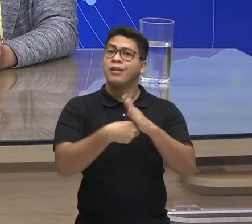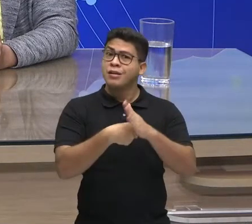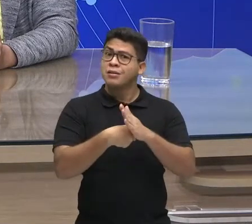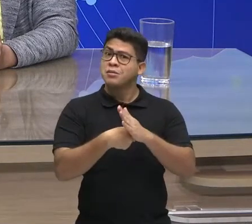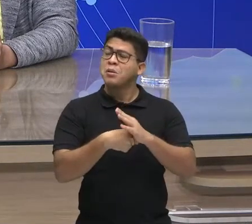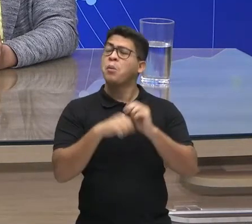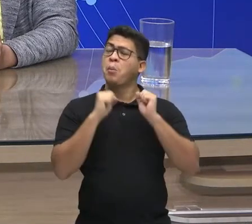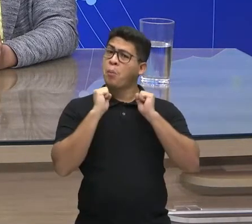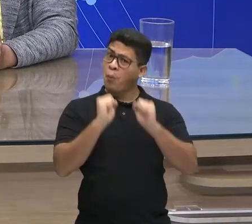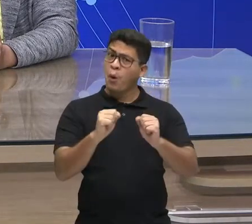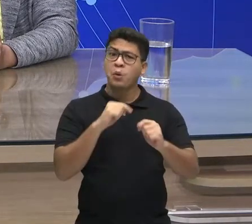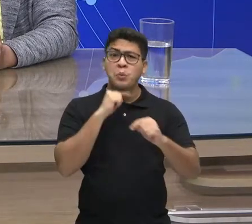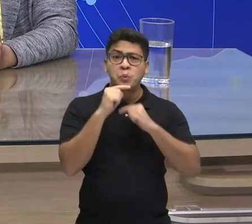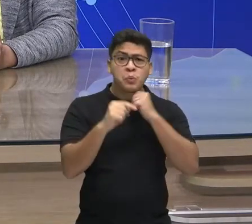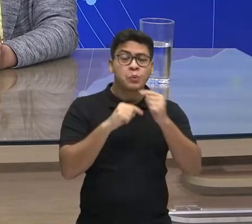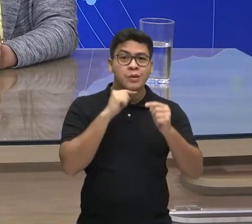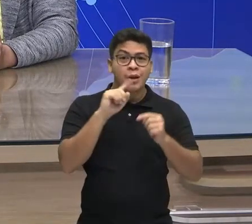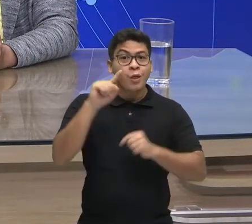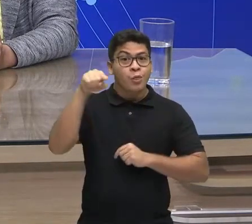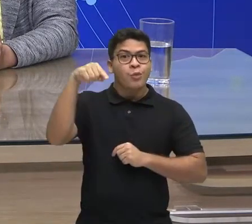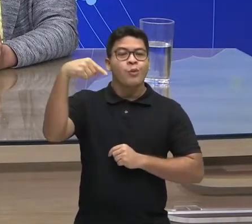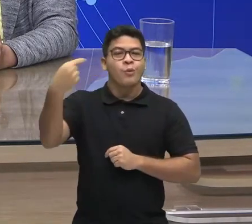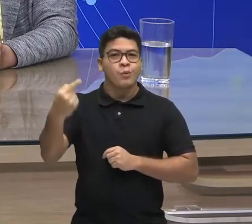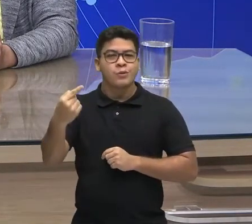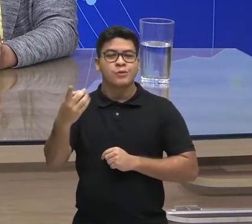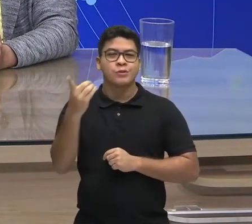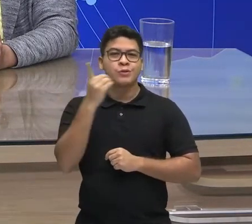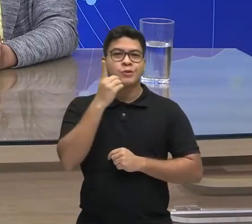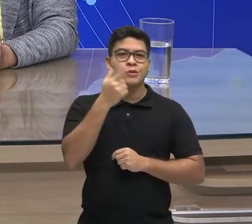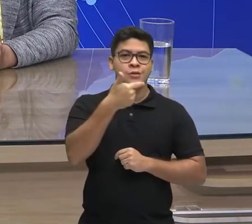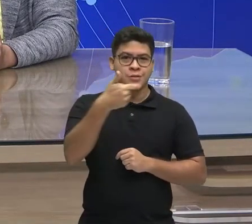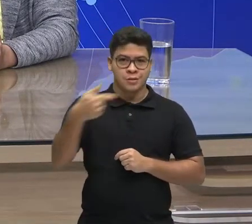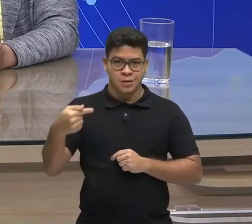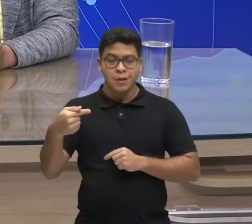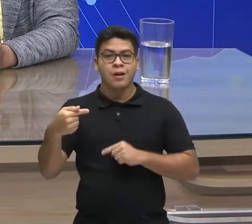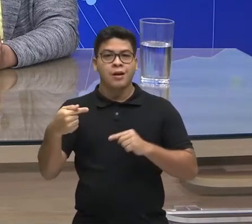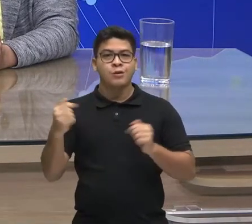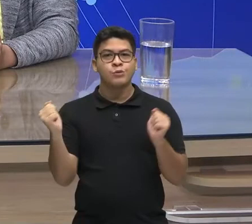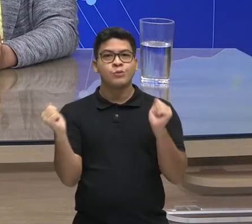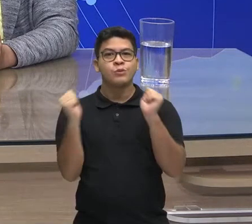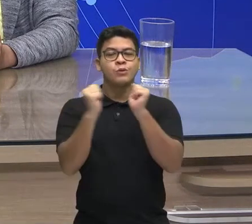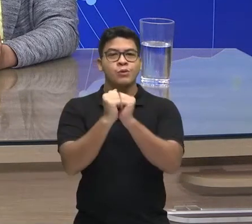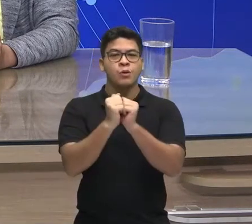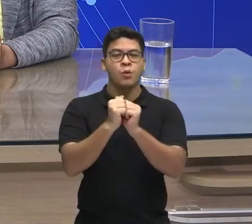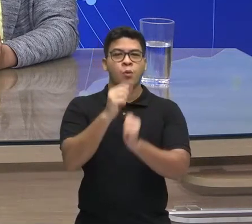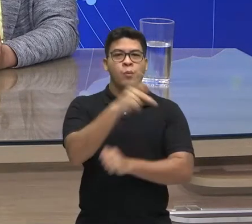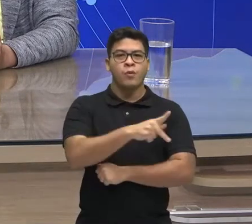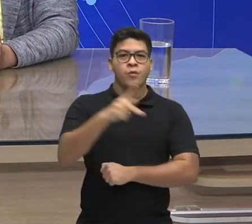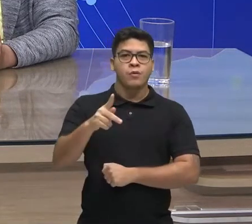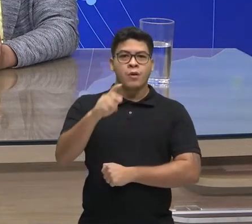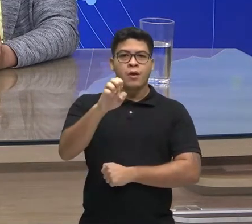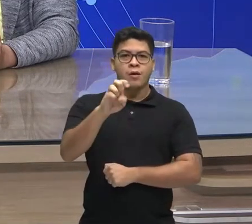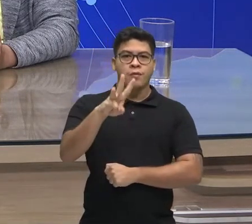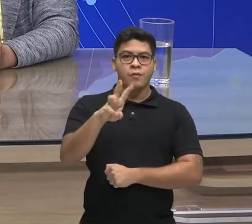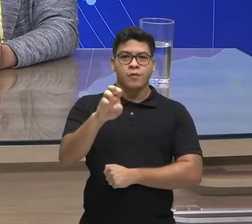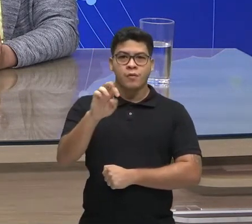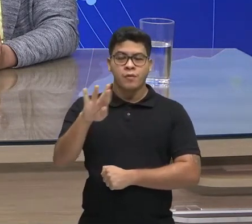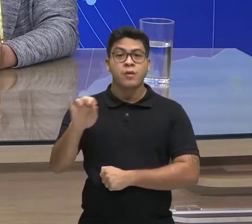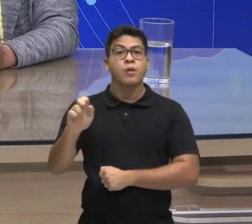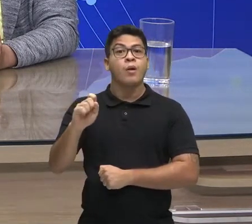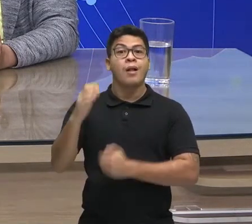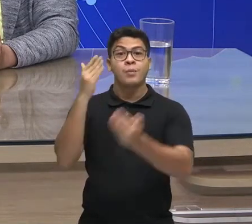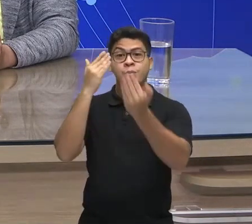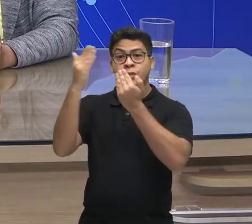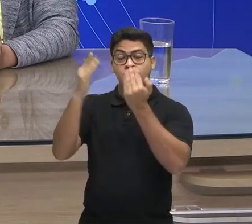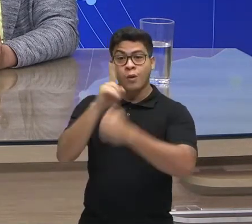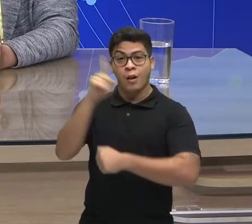alguma dúvida, no próximo programa, dia 17, nós estaremos aqui com o professor Everton, psicólogo, professor da UFAM.